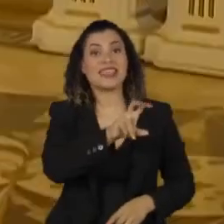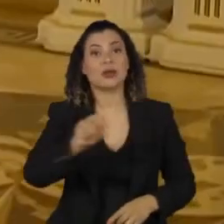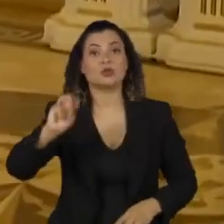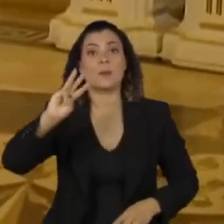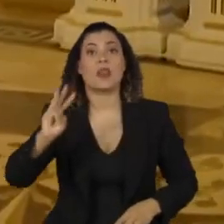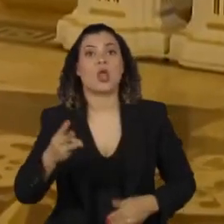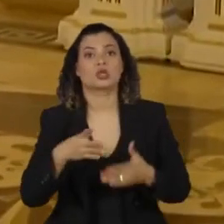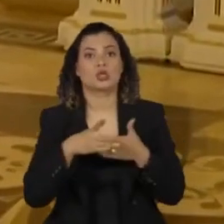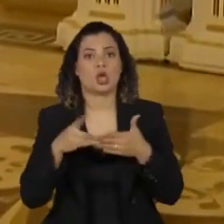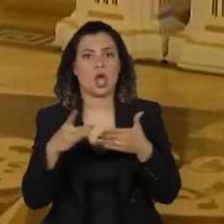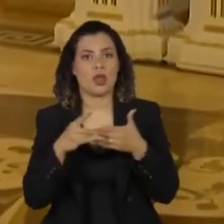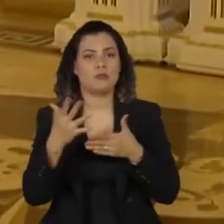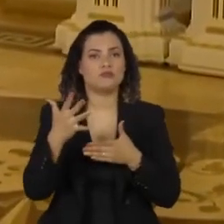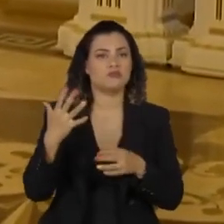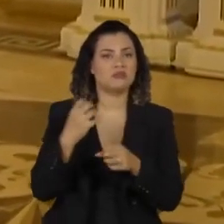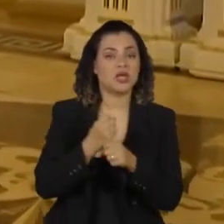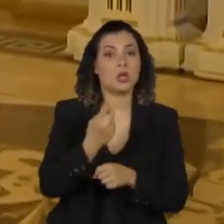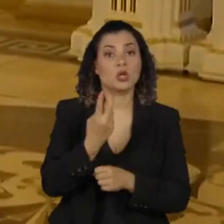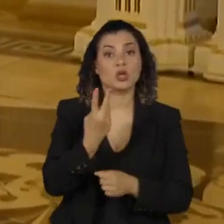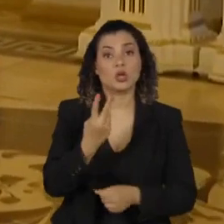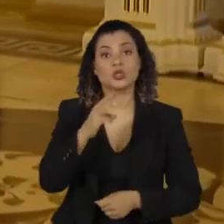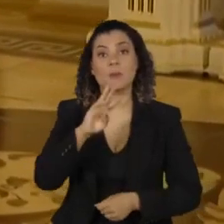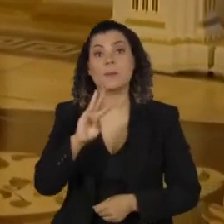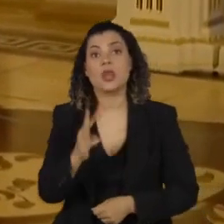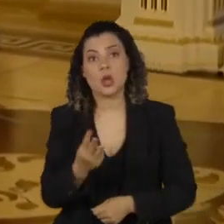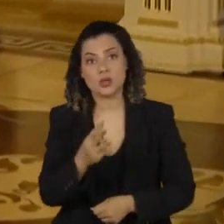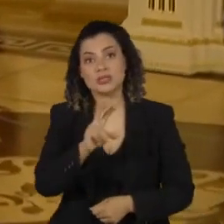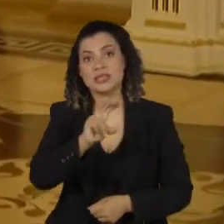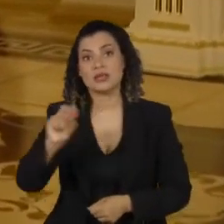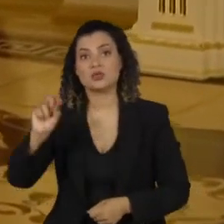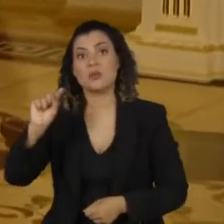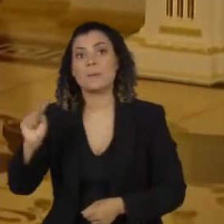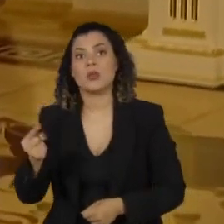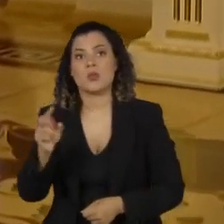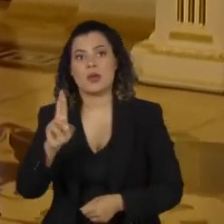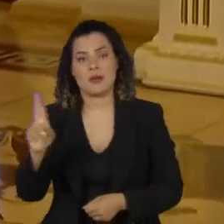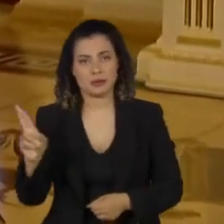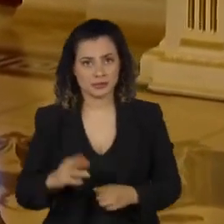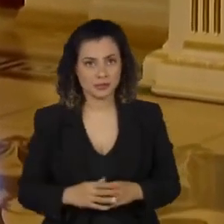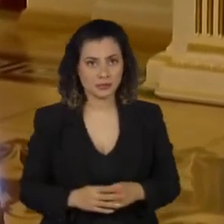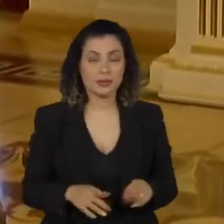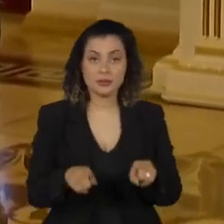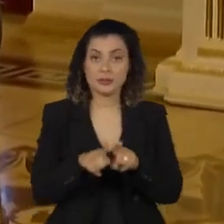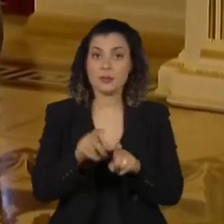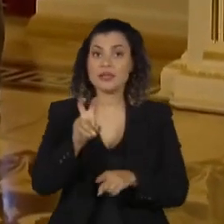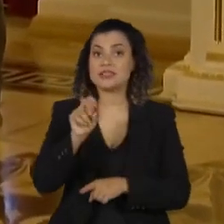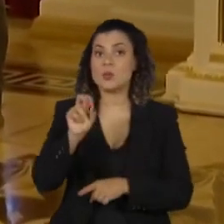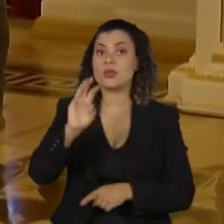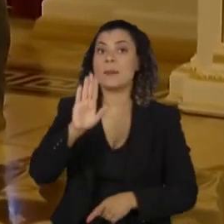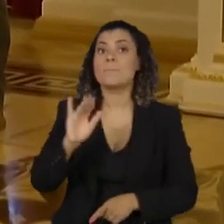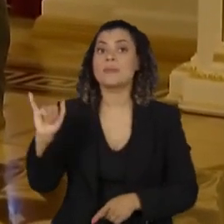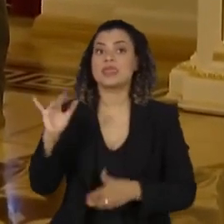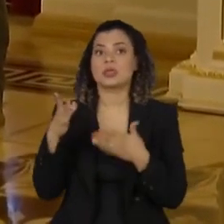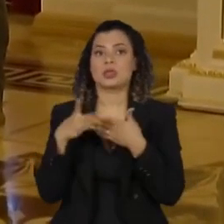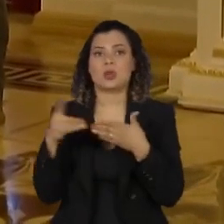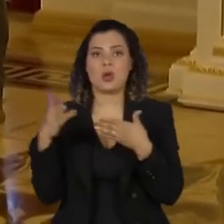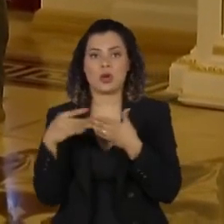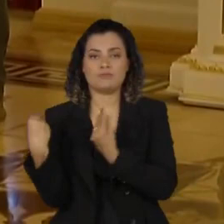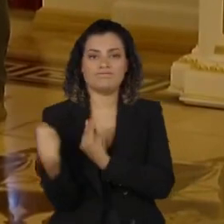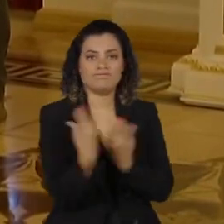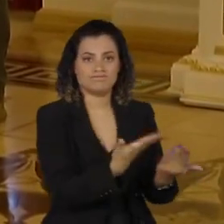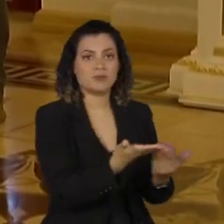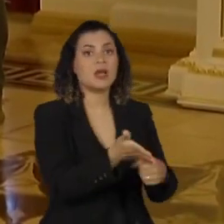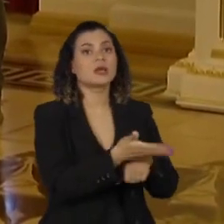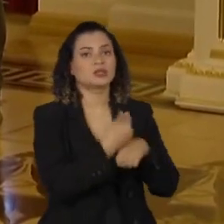Dólares o equivalente a 2 milhões e 500 mil reais além dos 50 Bilhões de Dólares já